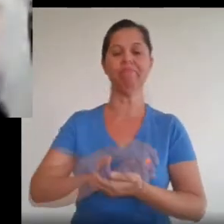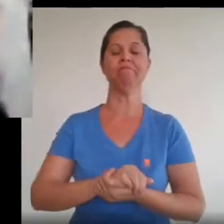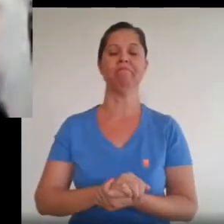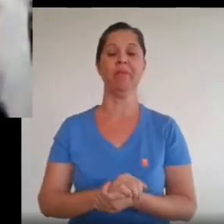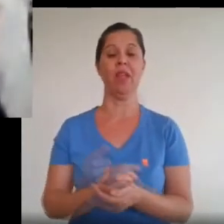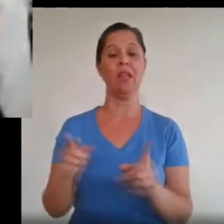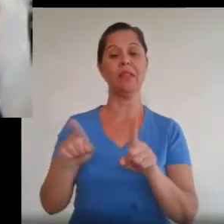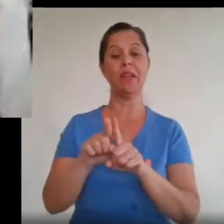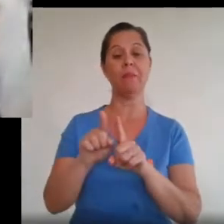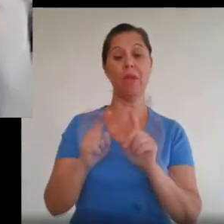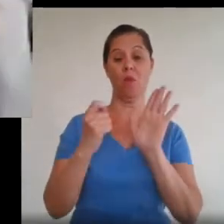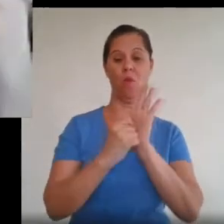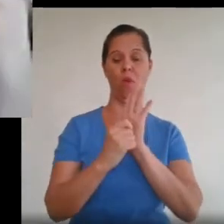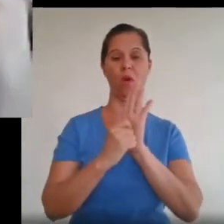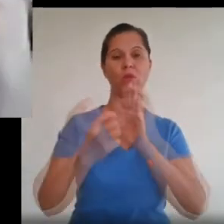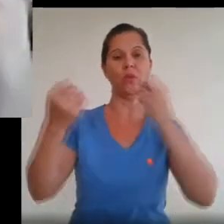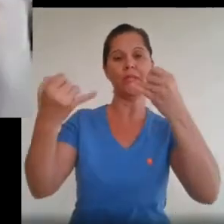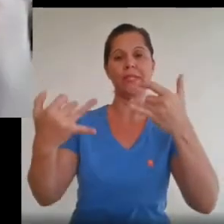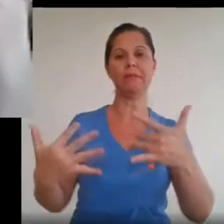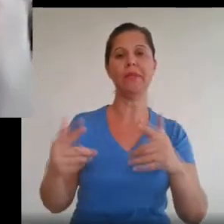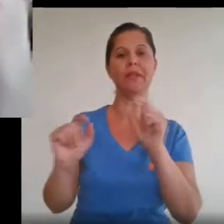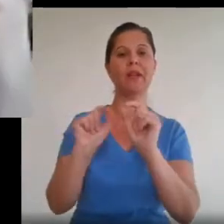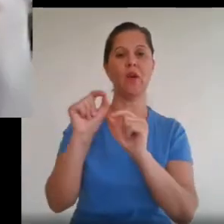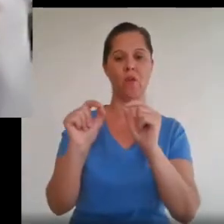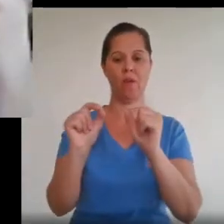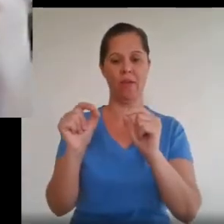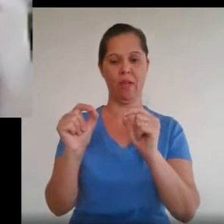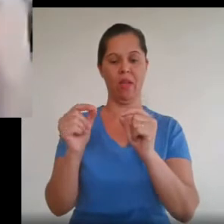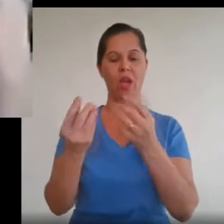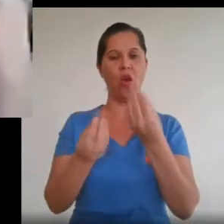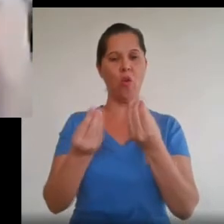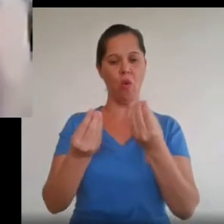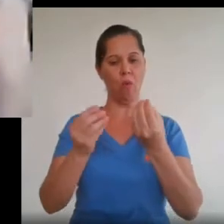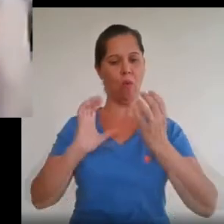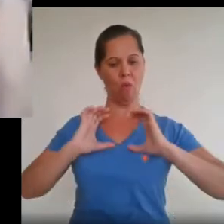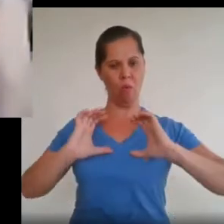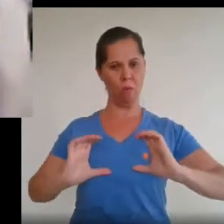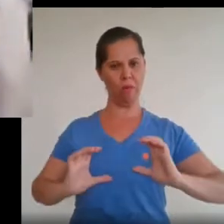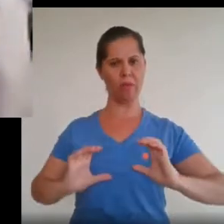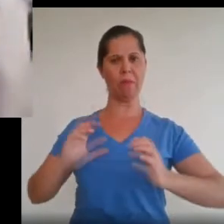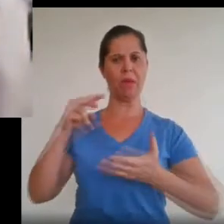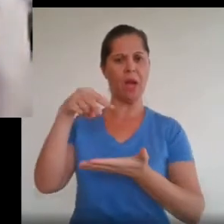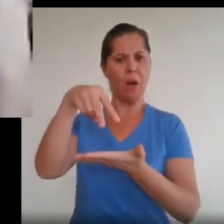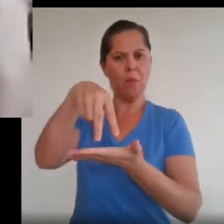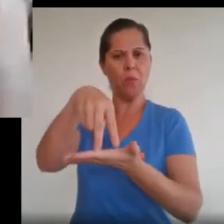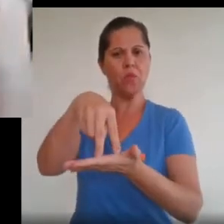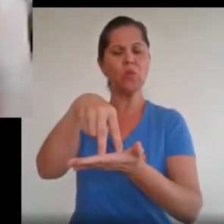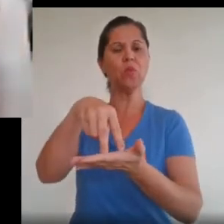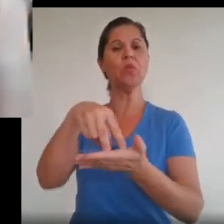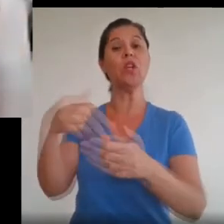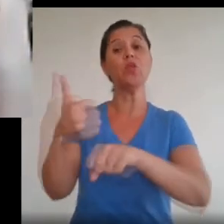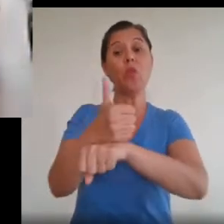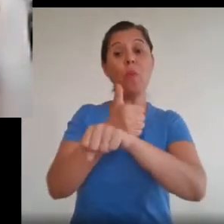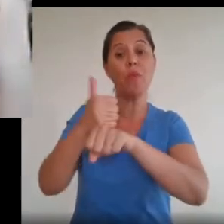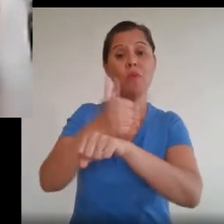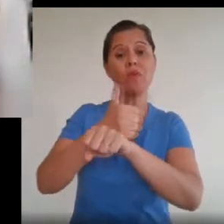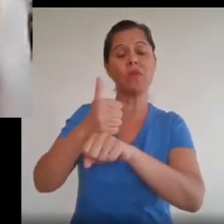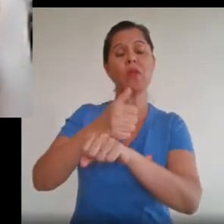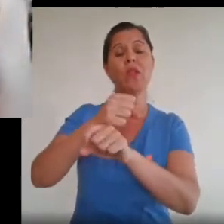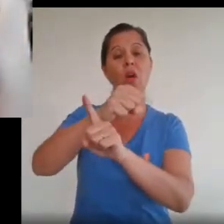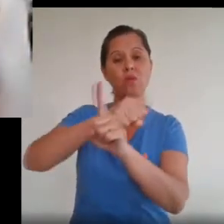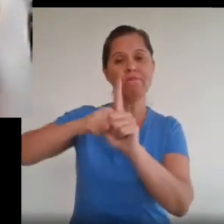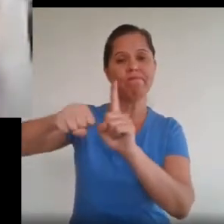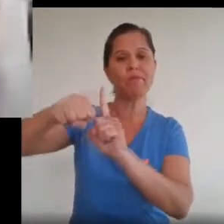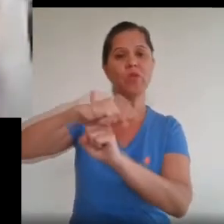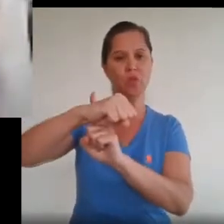E ele fala bastante de qual deve ser a postura, né, então, do sociólogo para